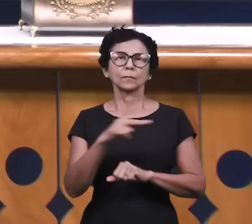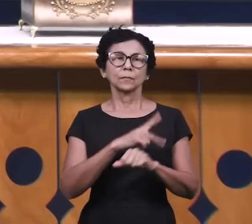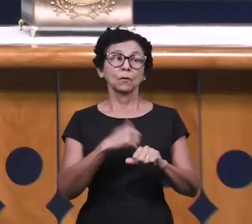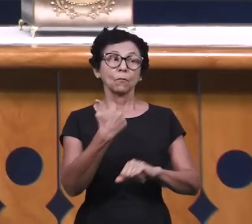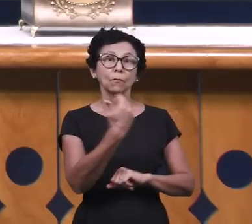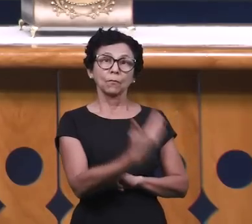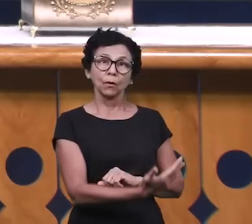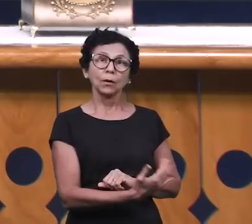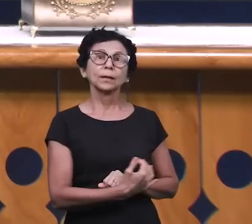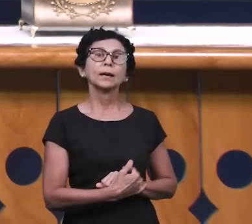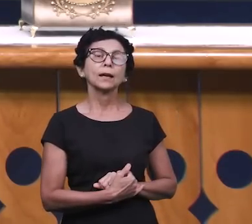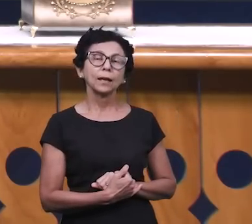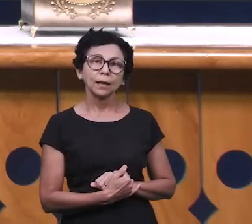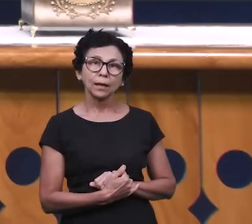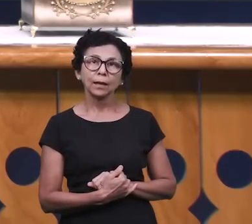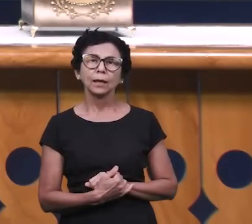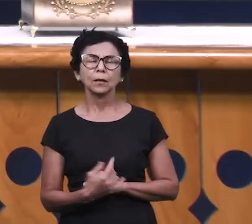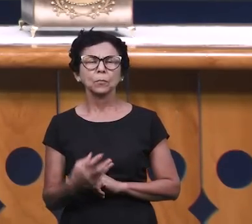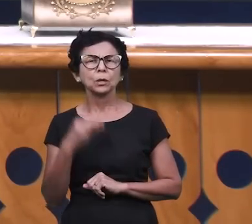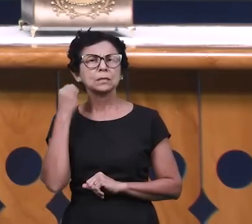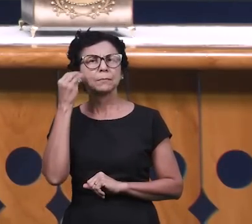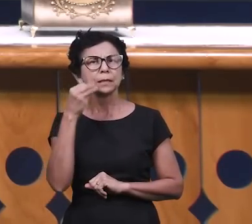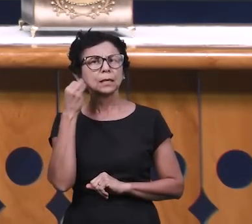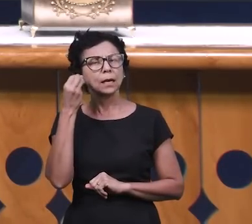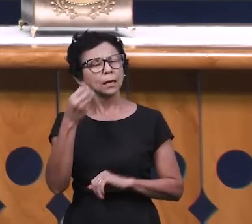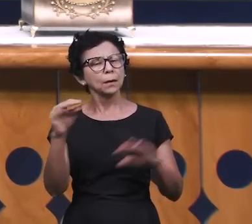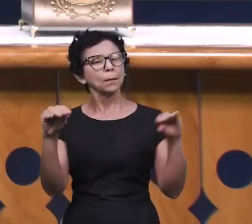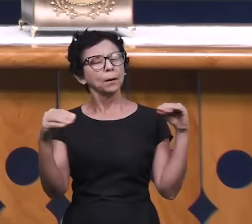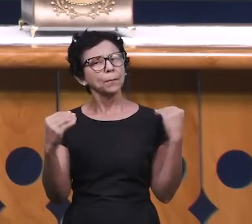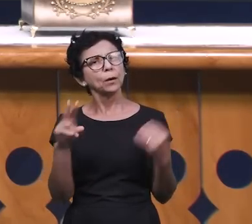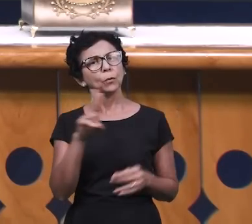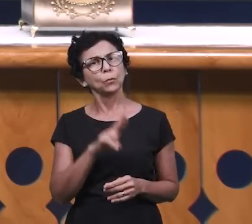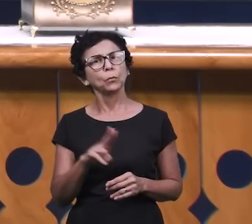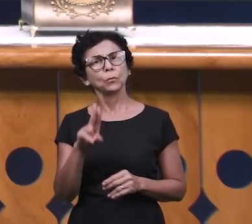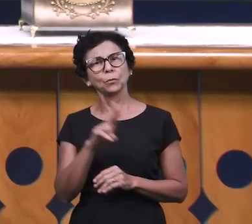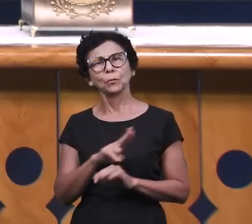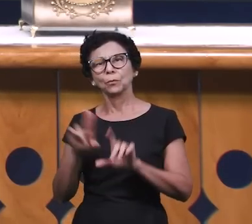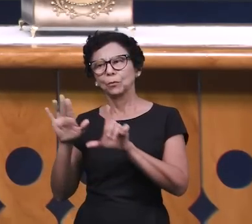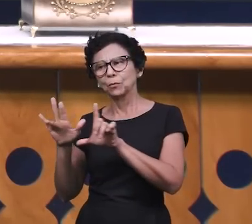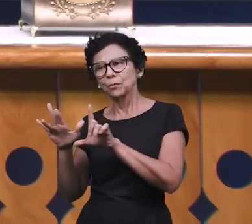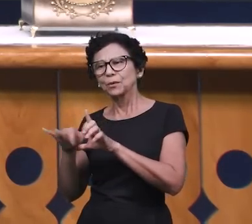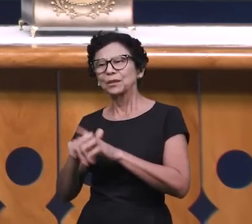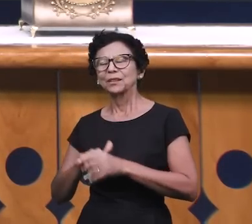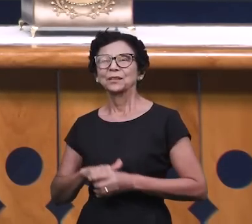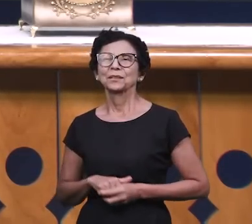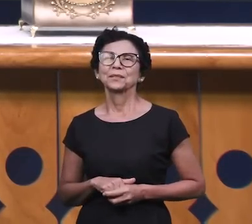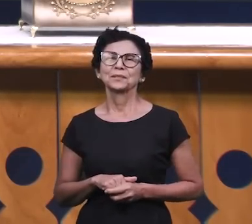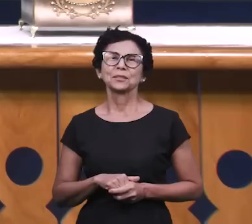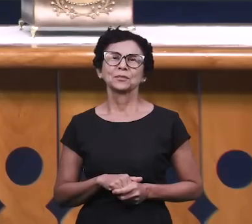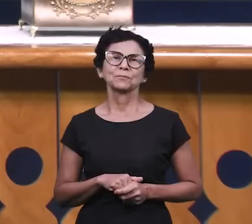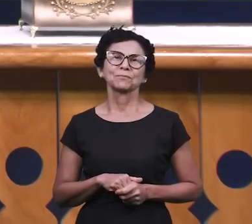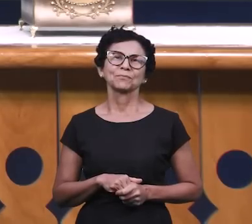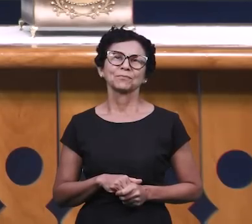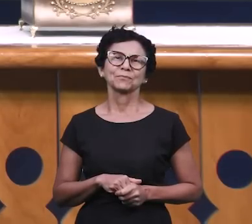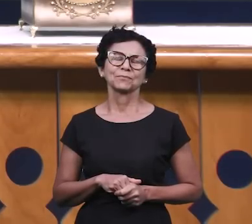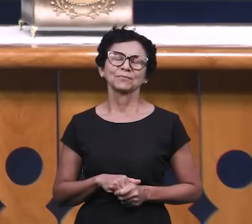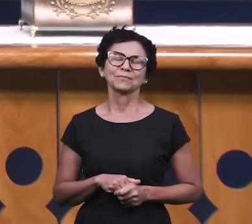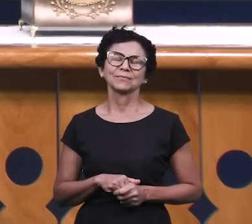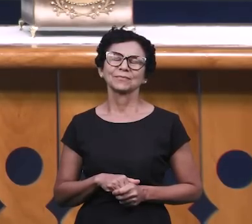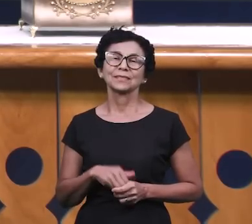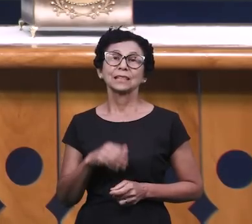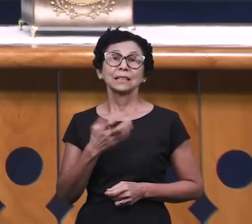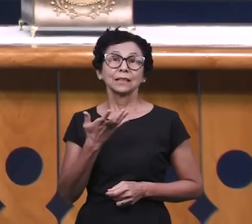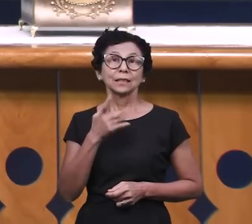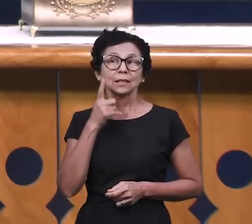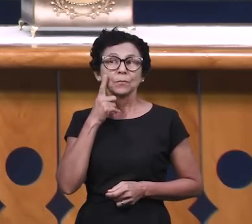quem mora no exterior. Queira contar a sua experiência, use esse QR Code e fale conosco.